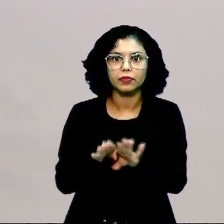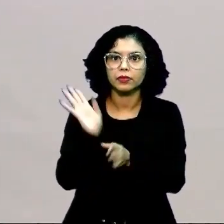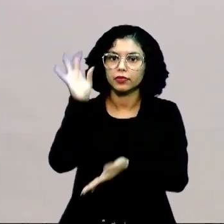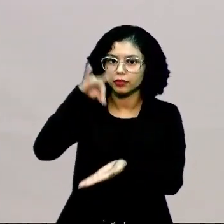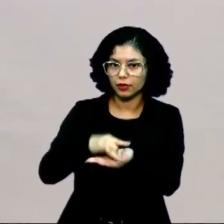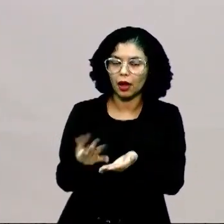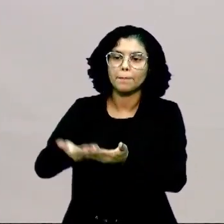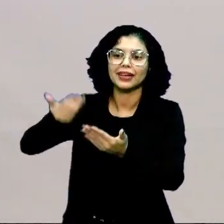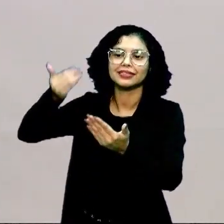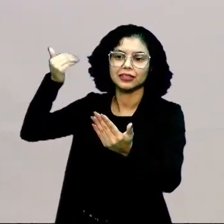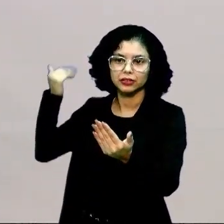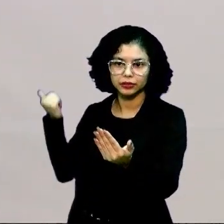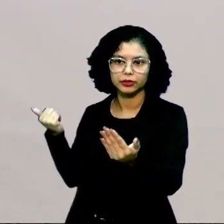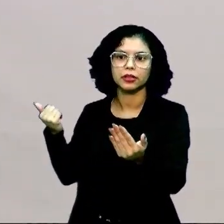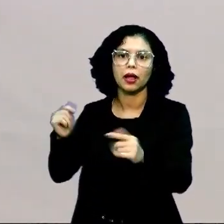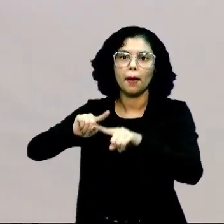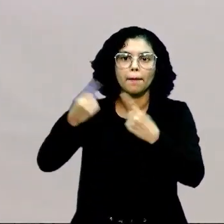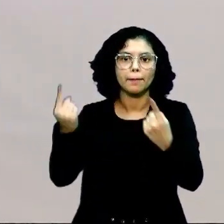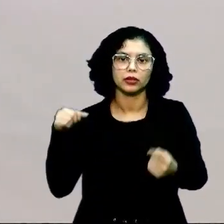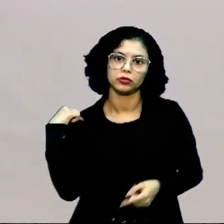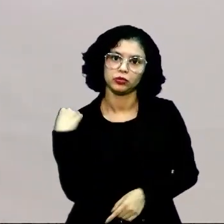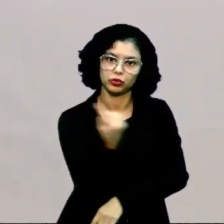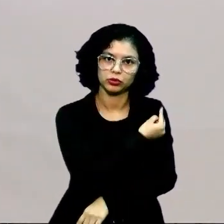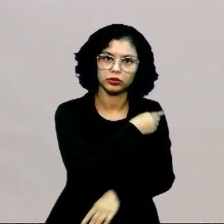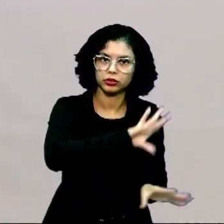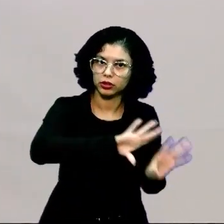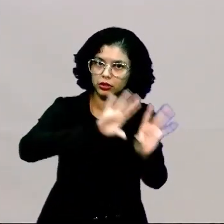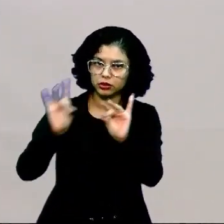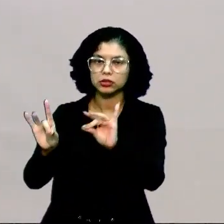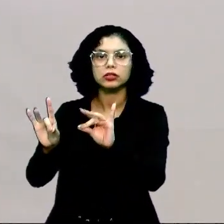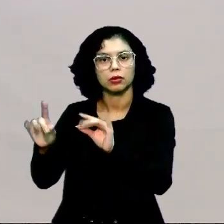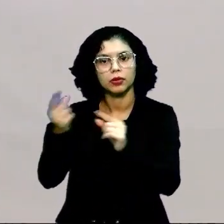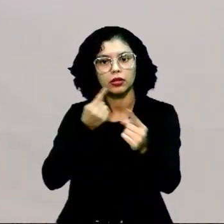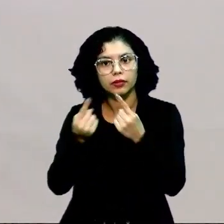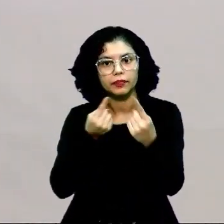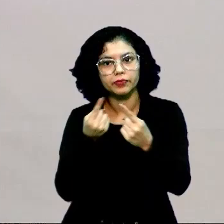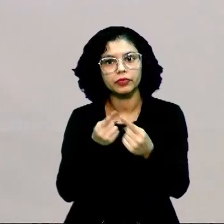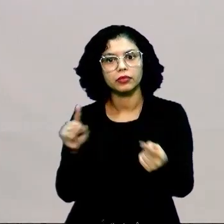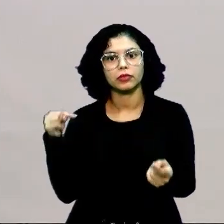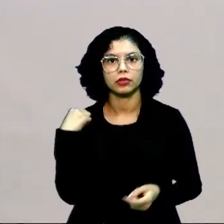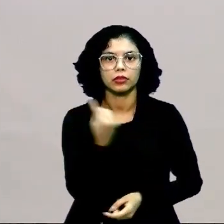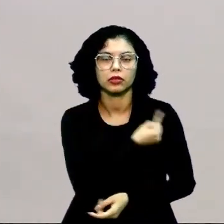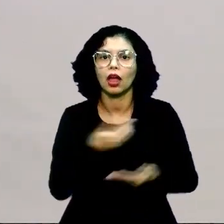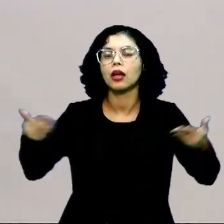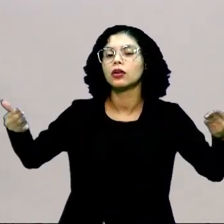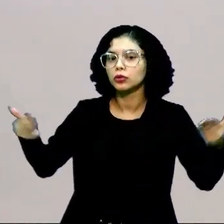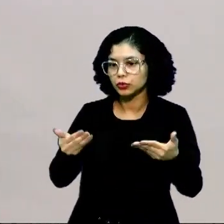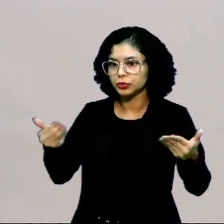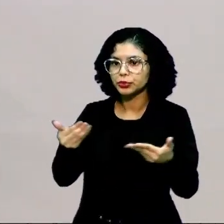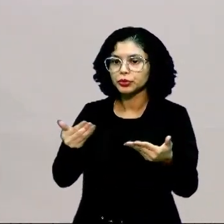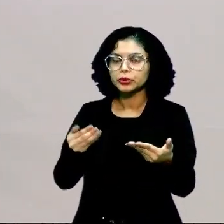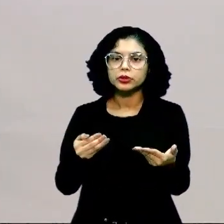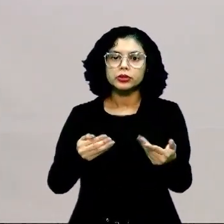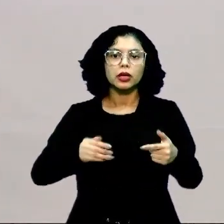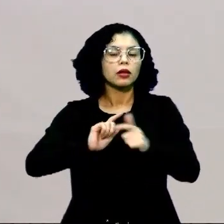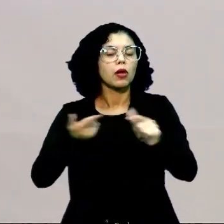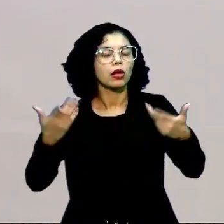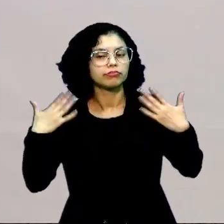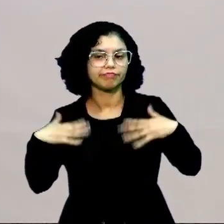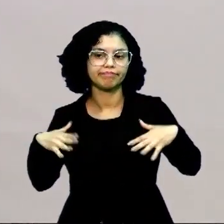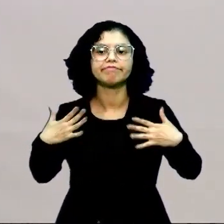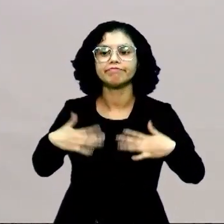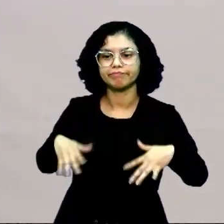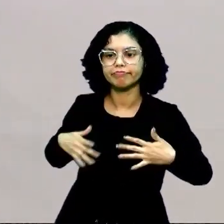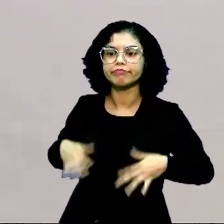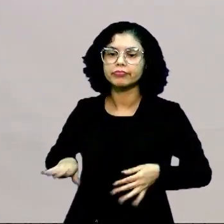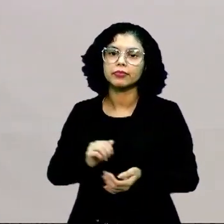fato passado. Mas nós trazemos essa discussão para a nossa atualidade na maior